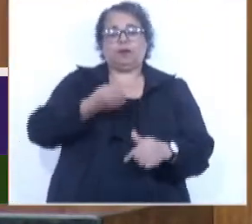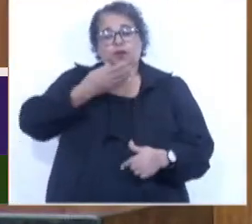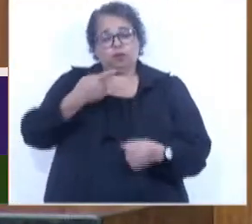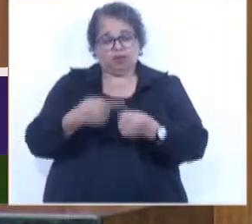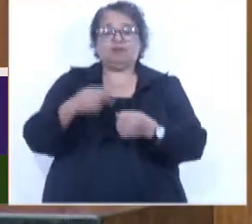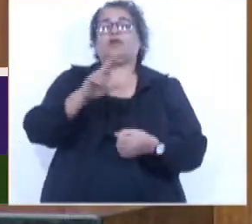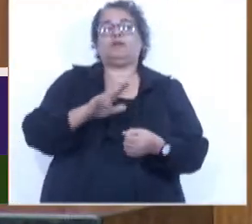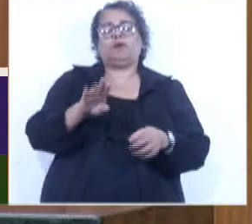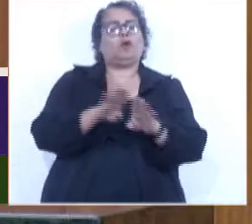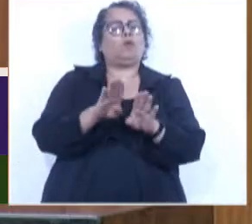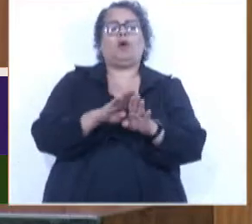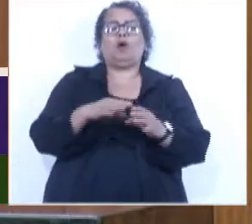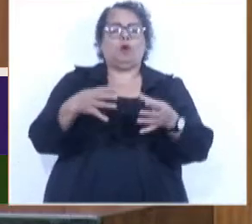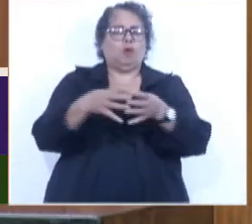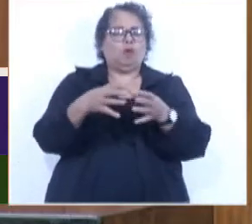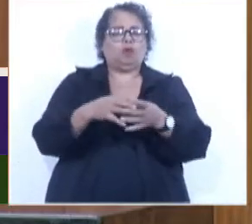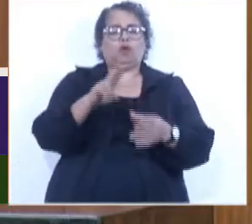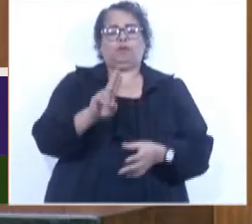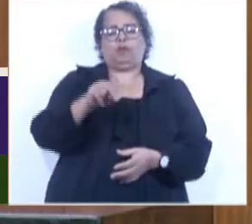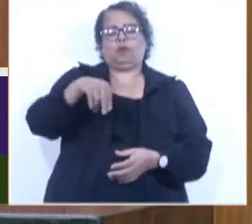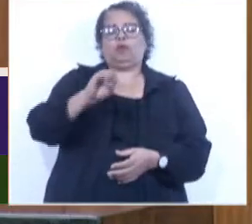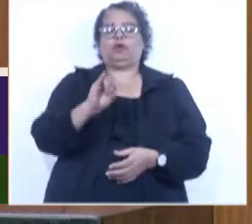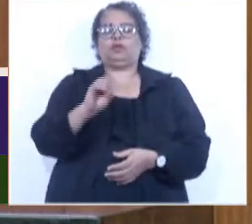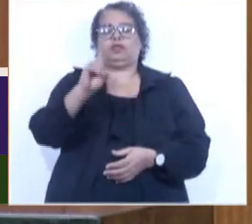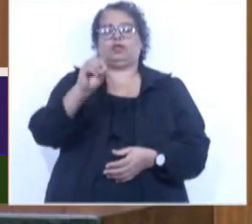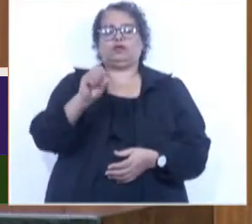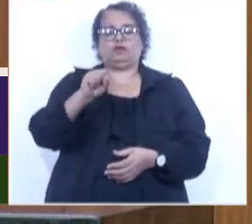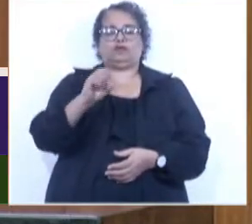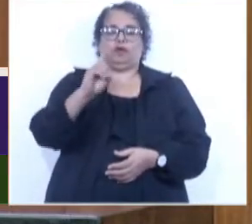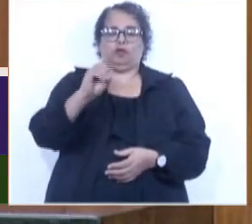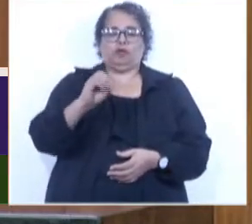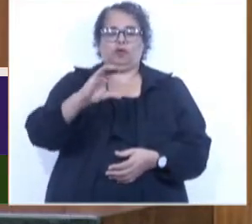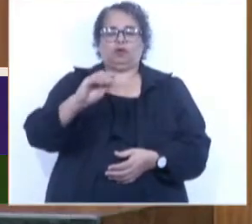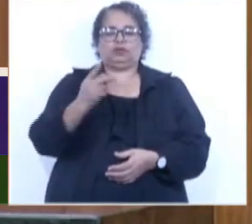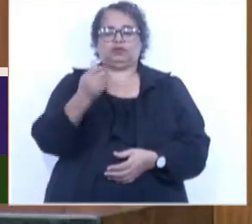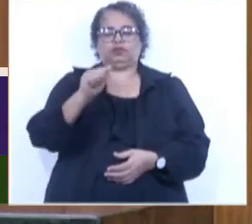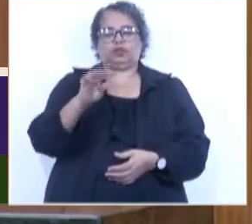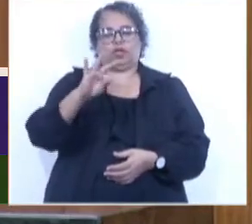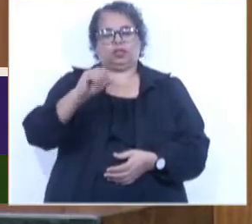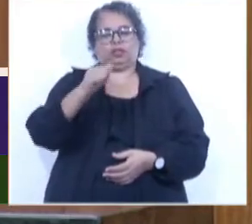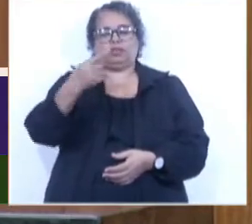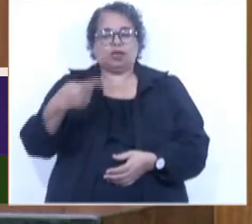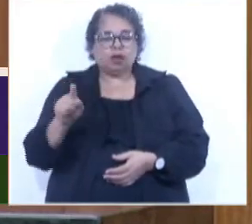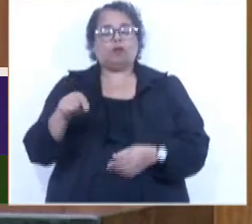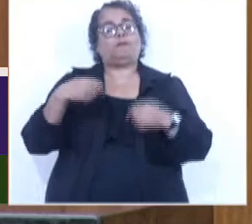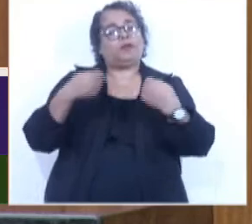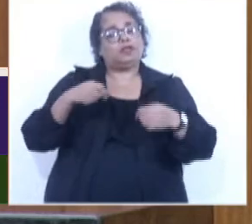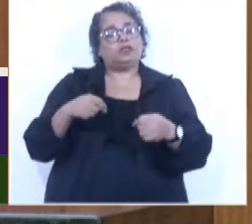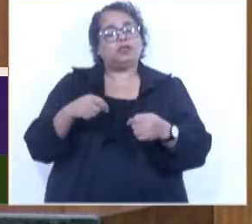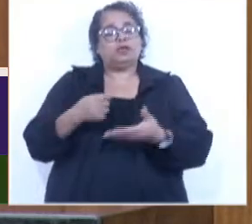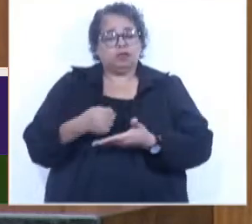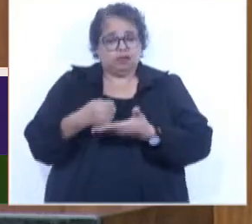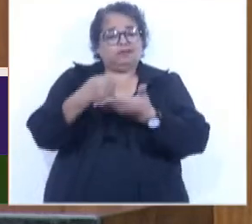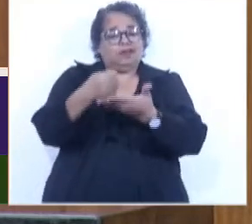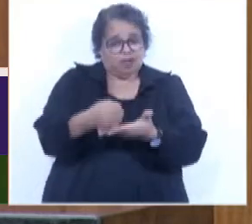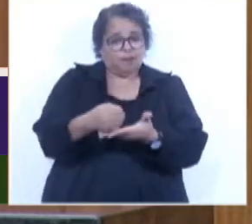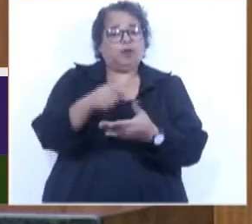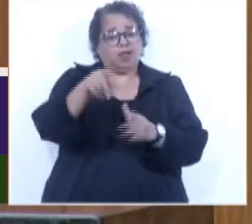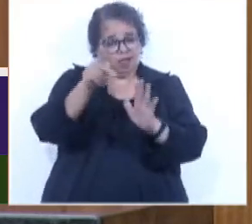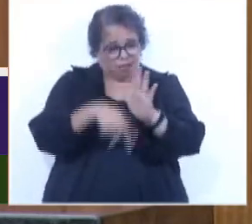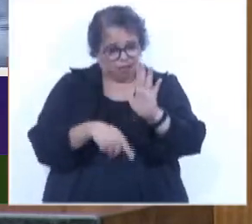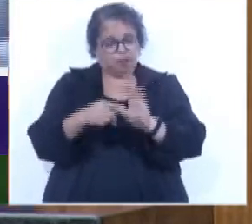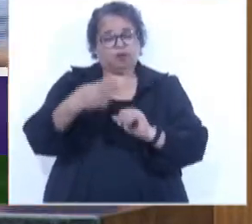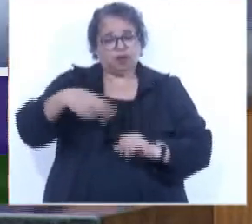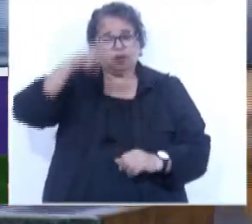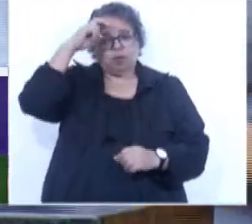escola do Unidos do chatão então é um prazer voltar favorável a esse projeto para que a gente possa ir fomentar as atividades culturais da nossa